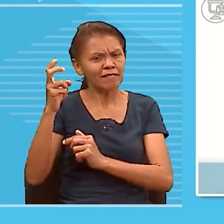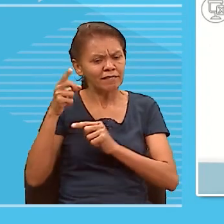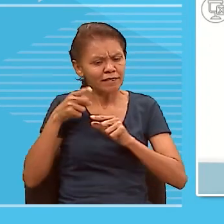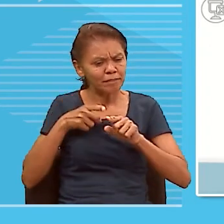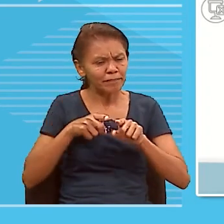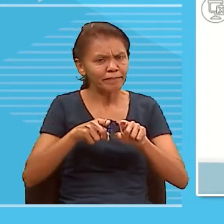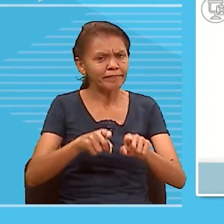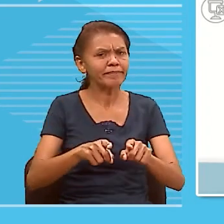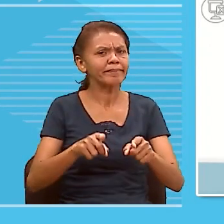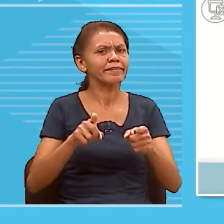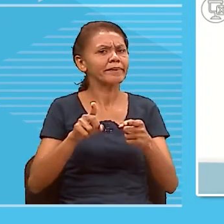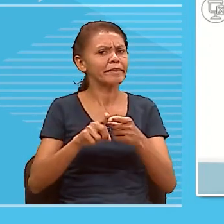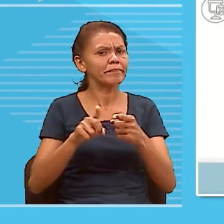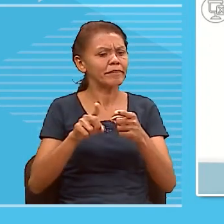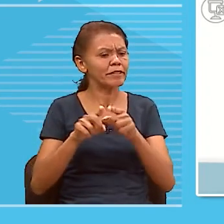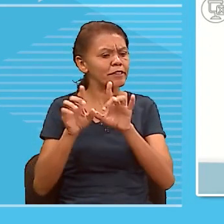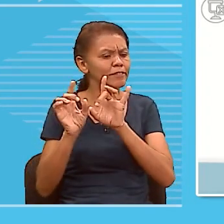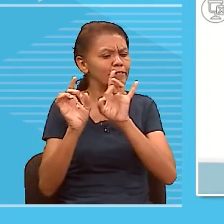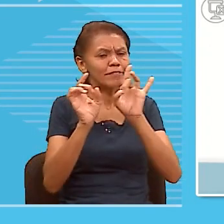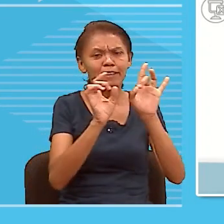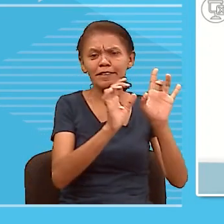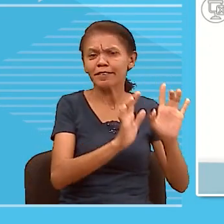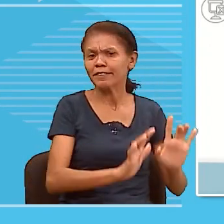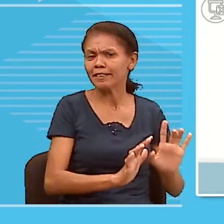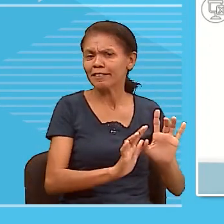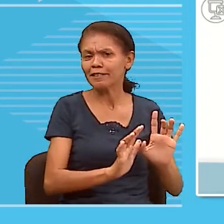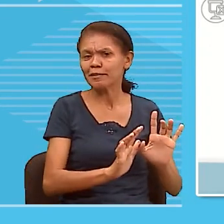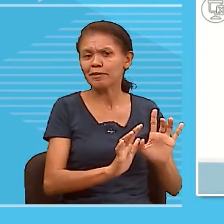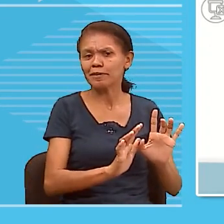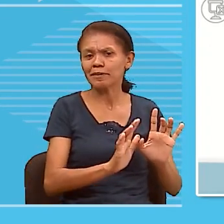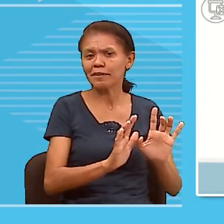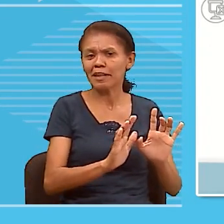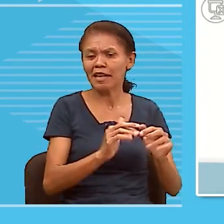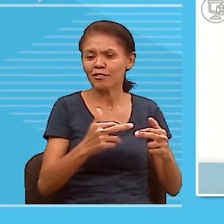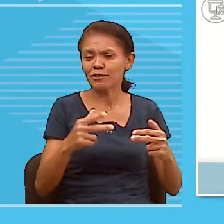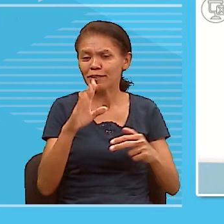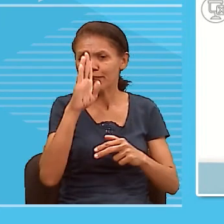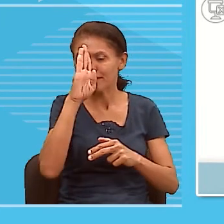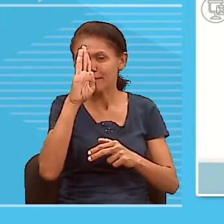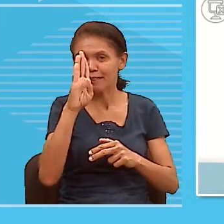vai ignorando aquilo que é essencial não é então